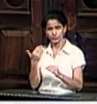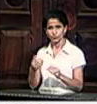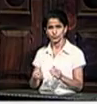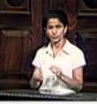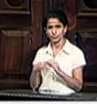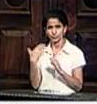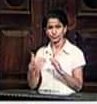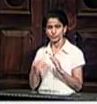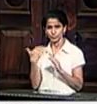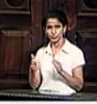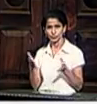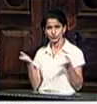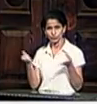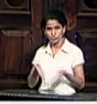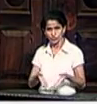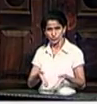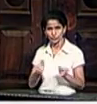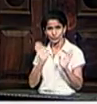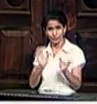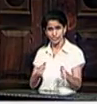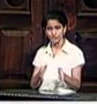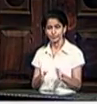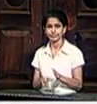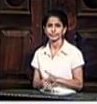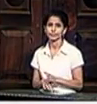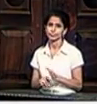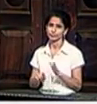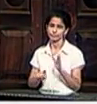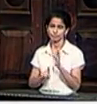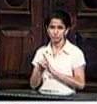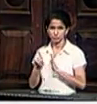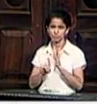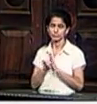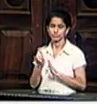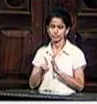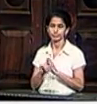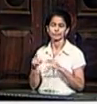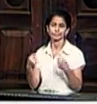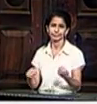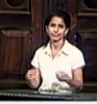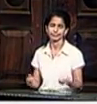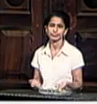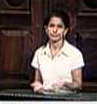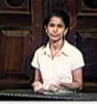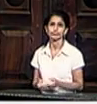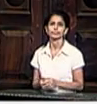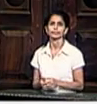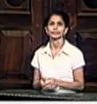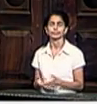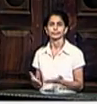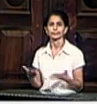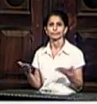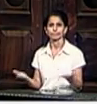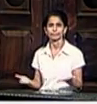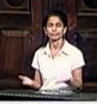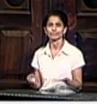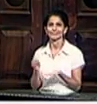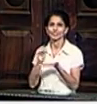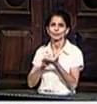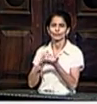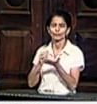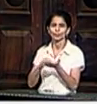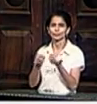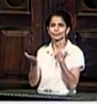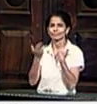sejam os decretos ou os projetos de lei de iniciativa do Poder Executivo. Então, essa falta